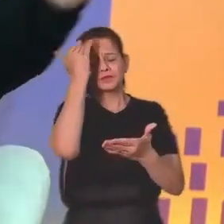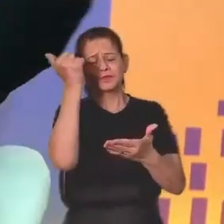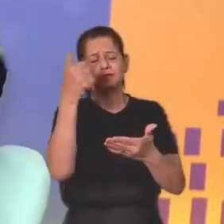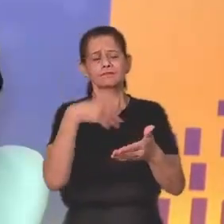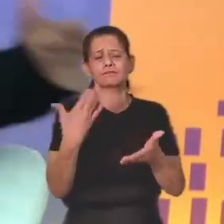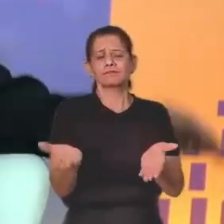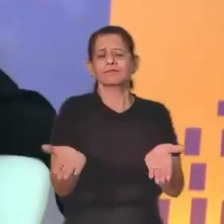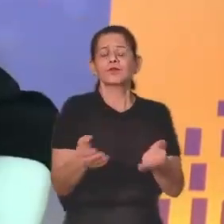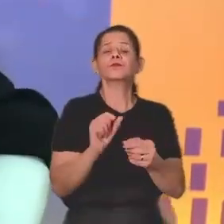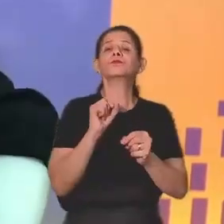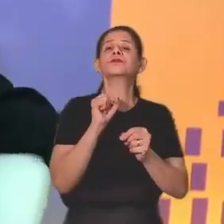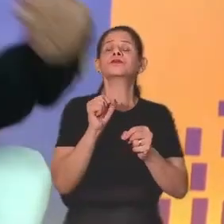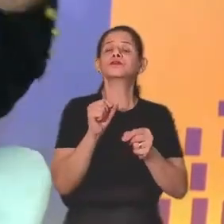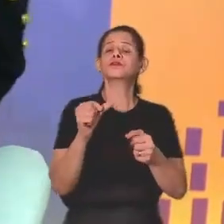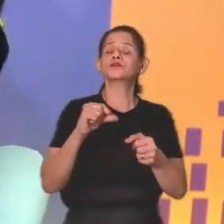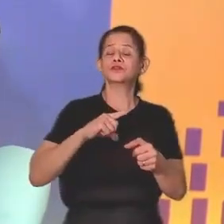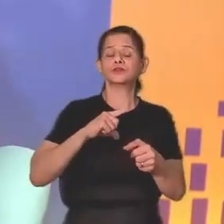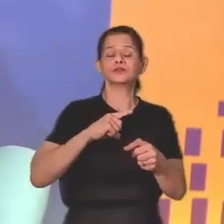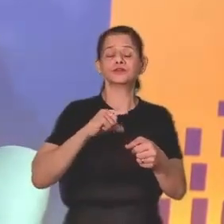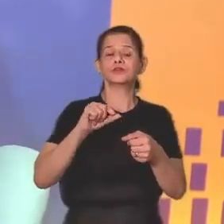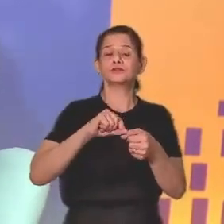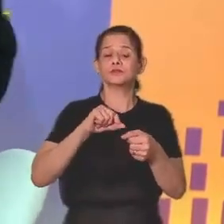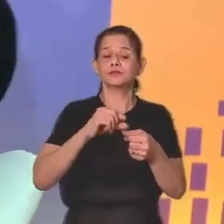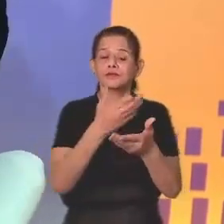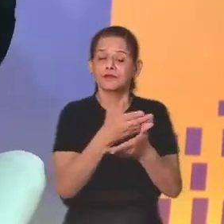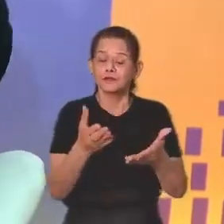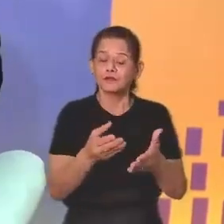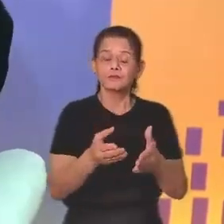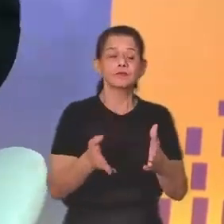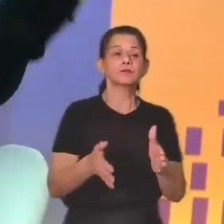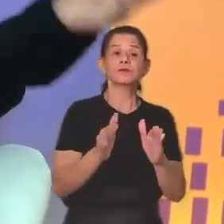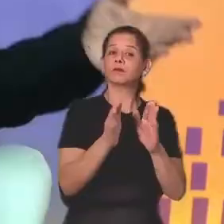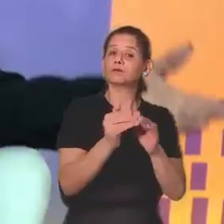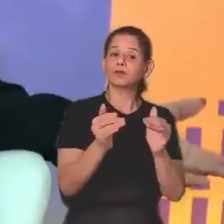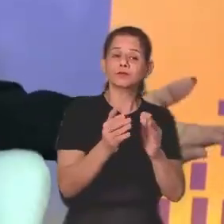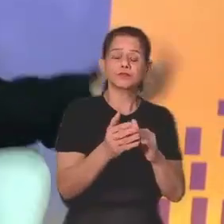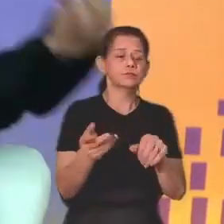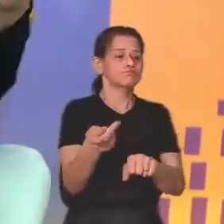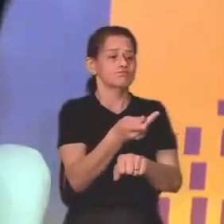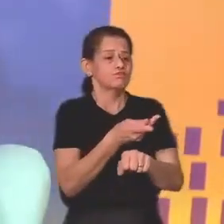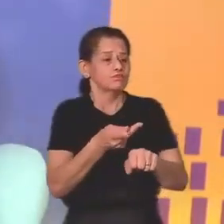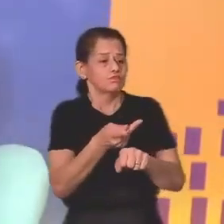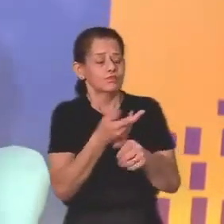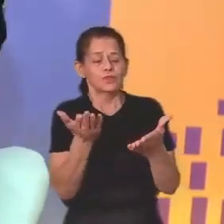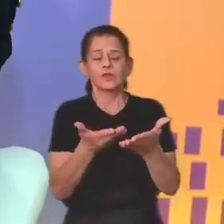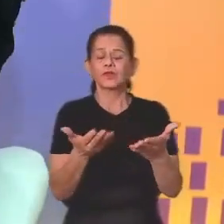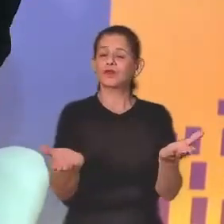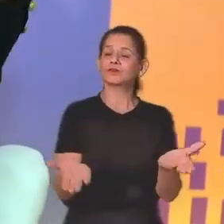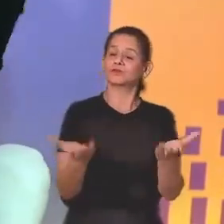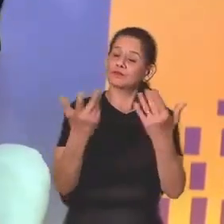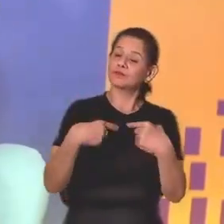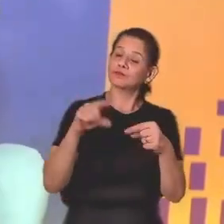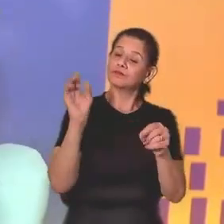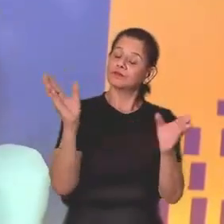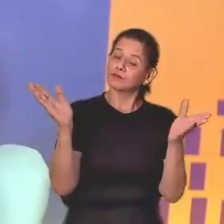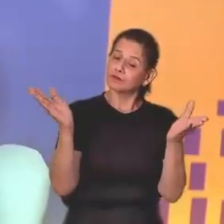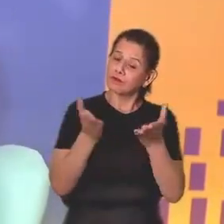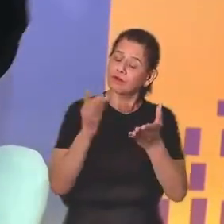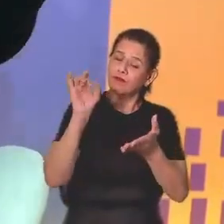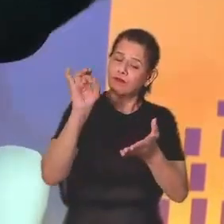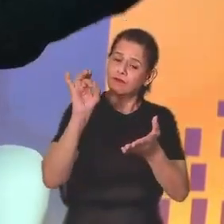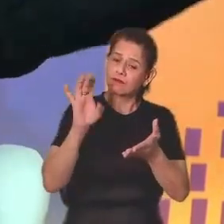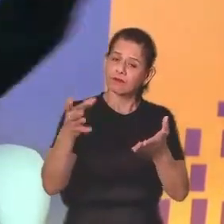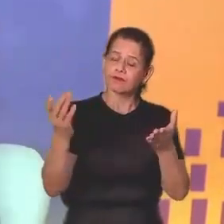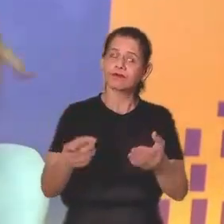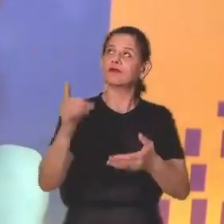eu teria que fazer, mas eu nunca corri atrás, nunca procurei, e foi só essa oportunidade que